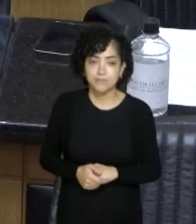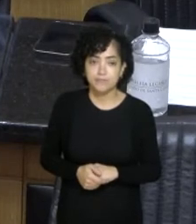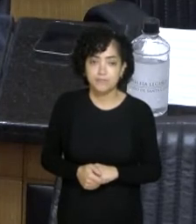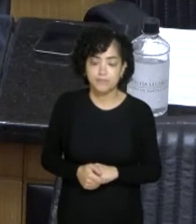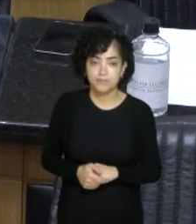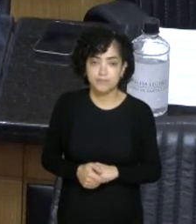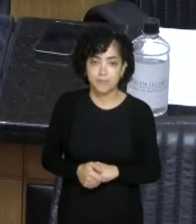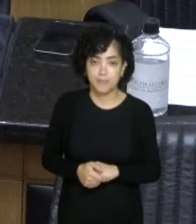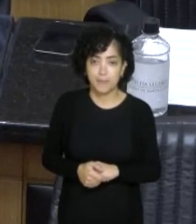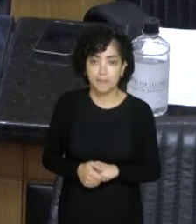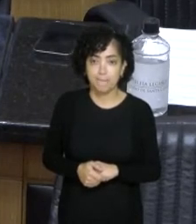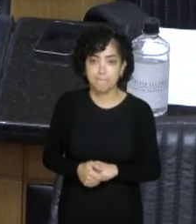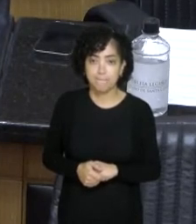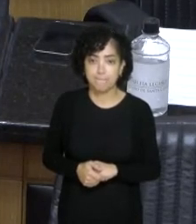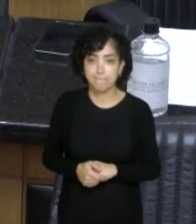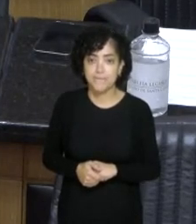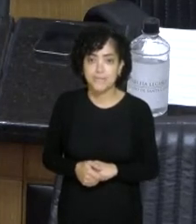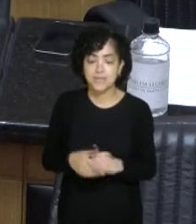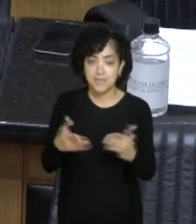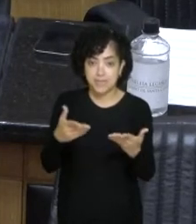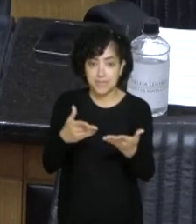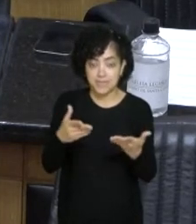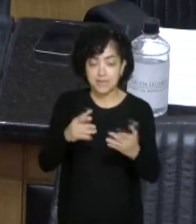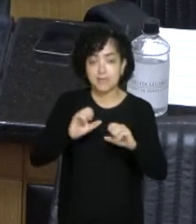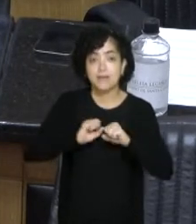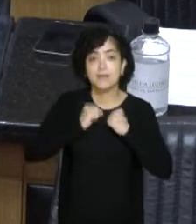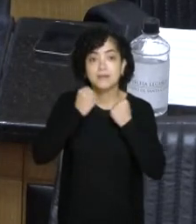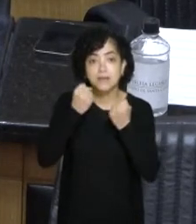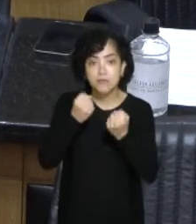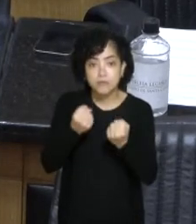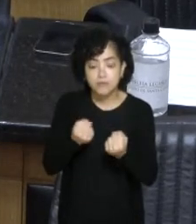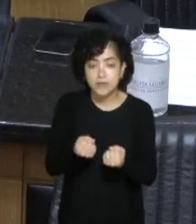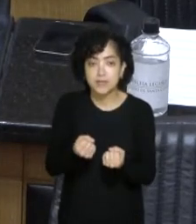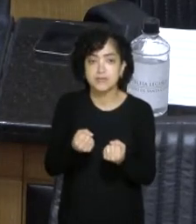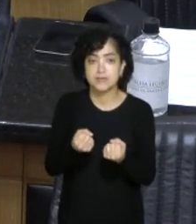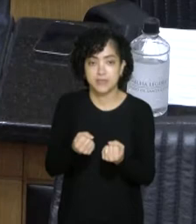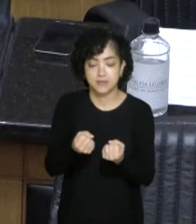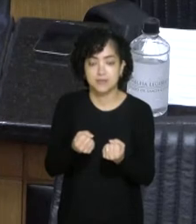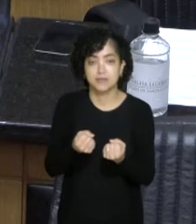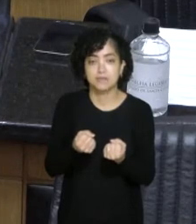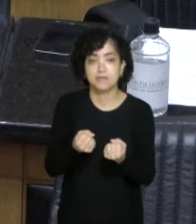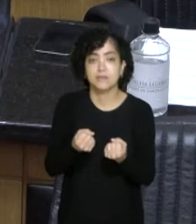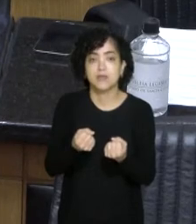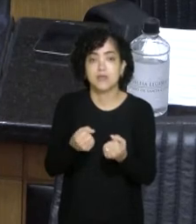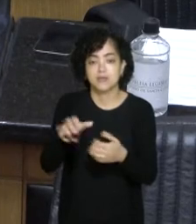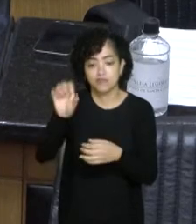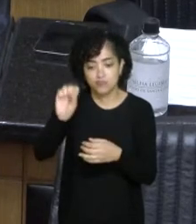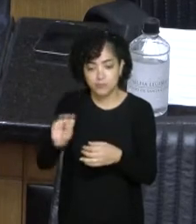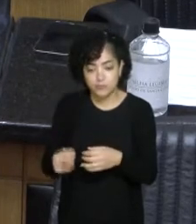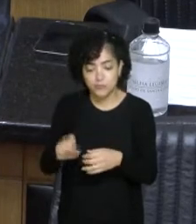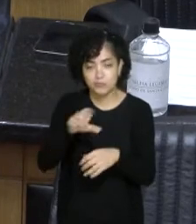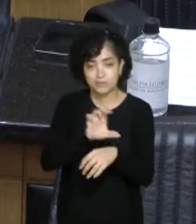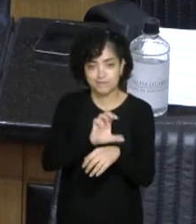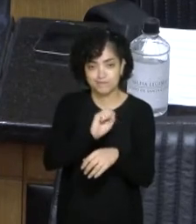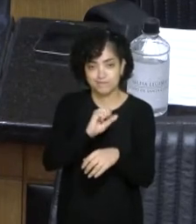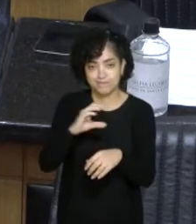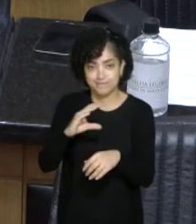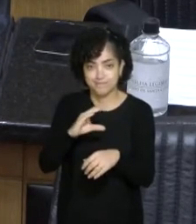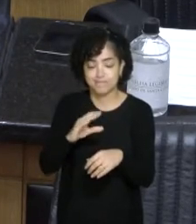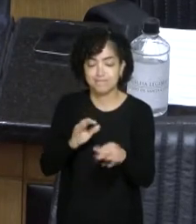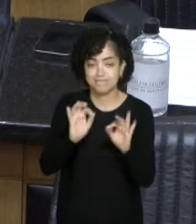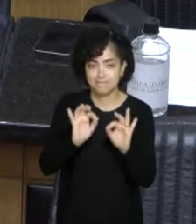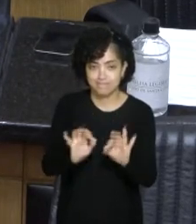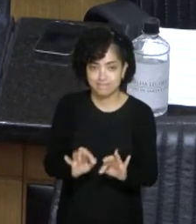Mais um minuto para o deputado. Na defesa das bandeiras do sul do Estado. Tenho certeza que Vossa Excelência